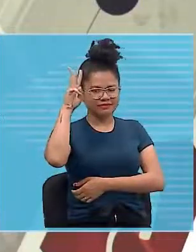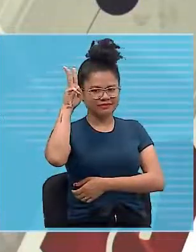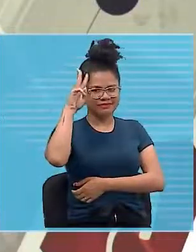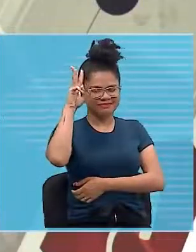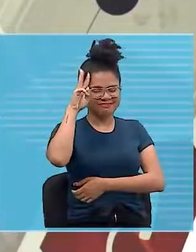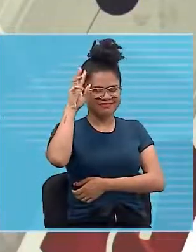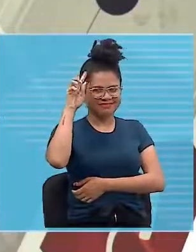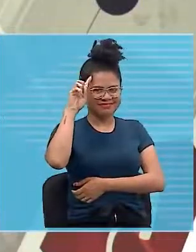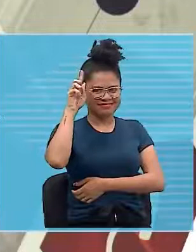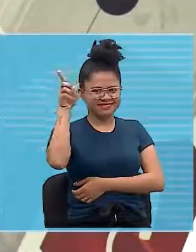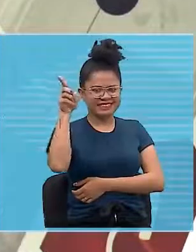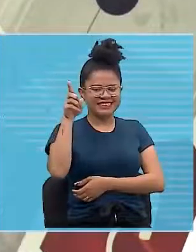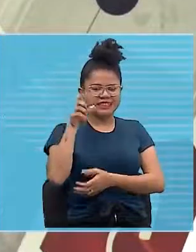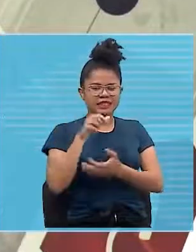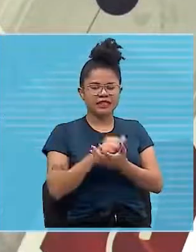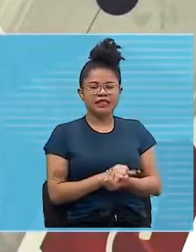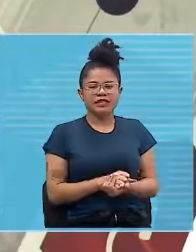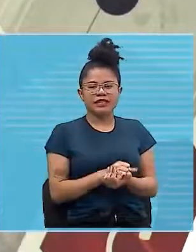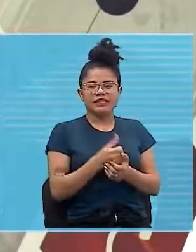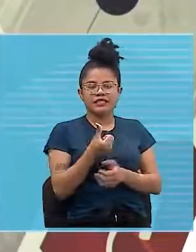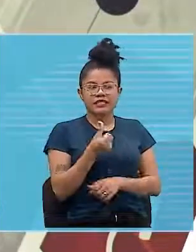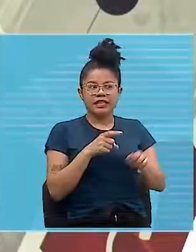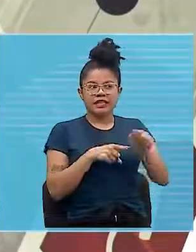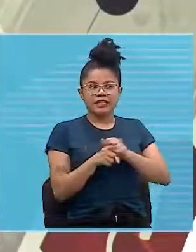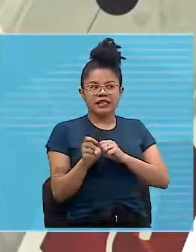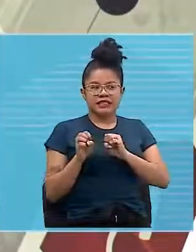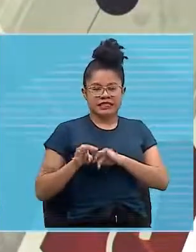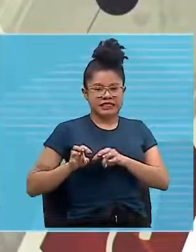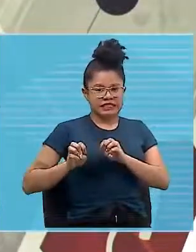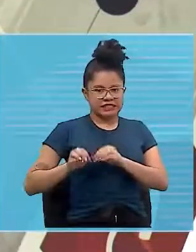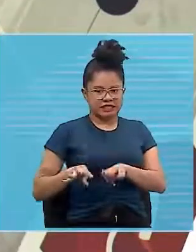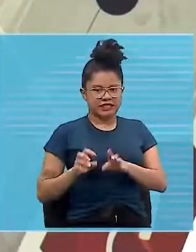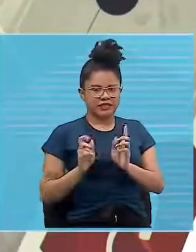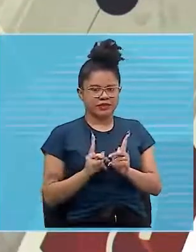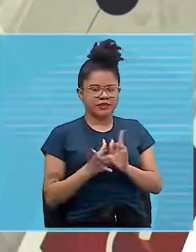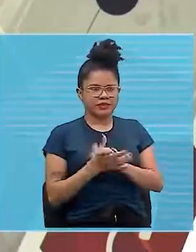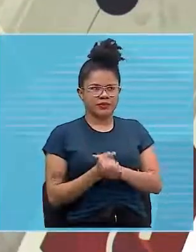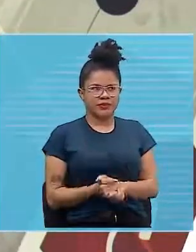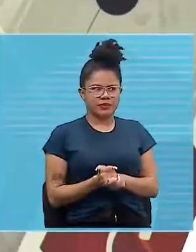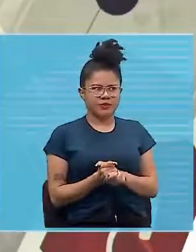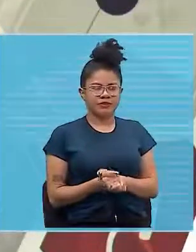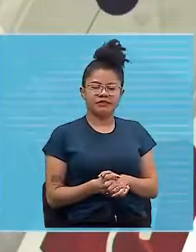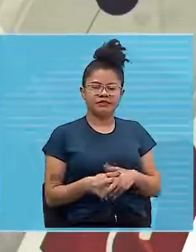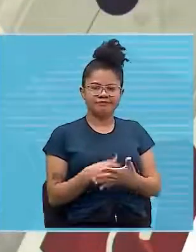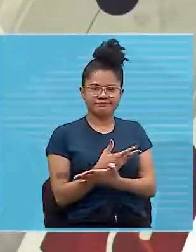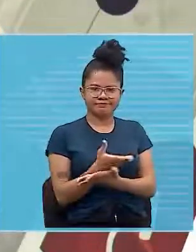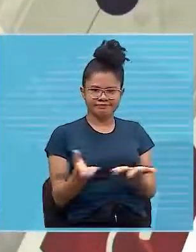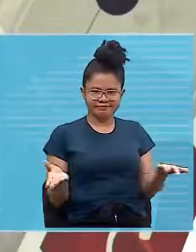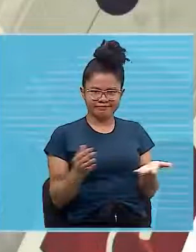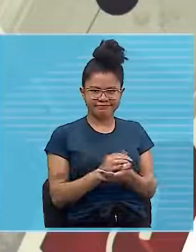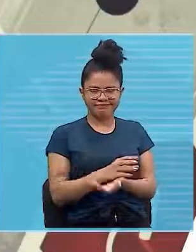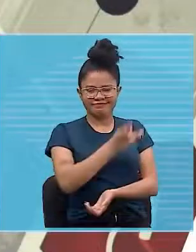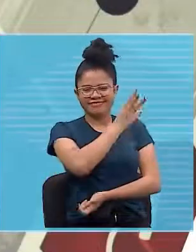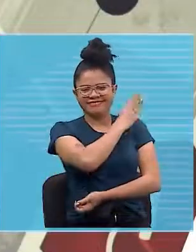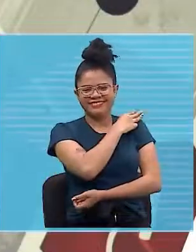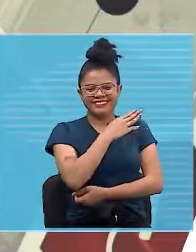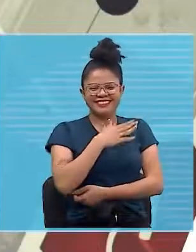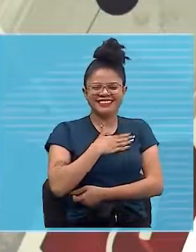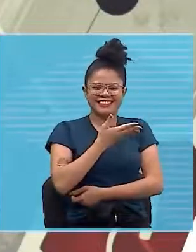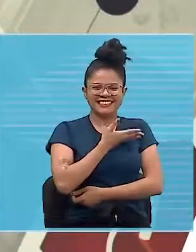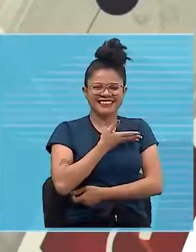às sete da manhã no canal educação aula de química para as turmas da 3ª série professora Érica Ramos minha amiga